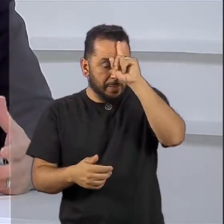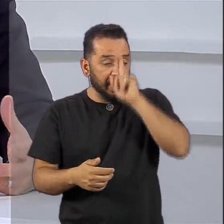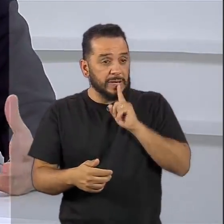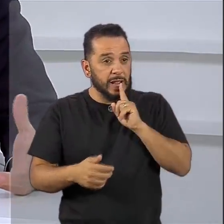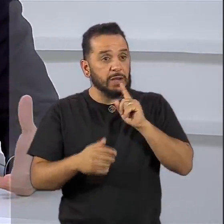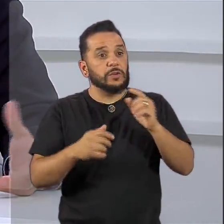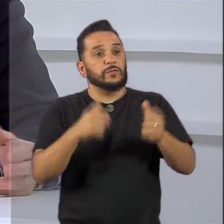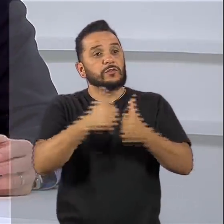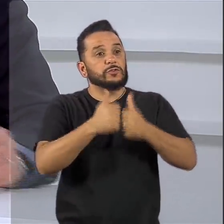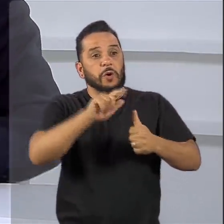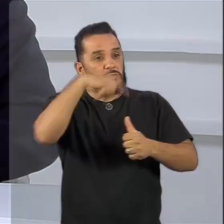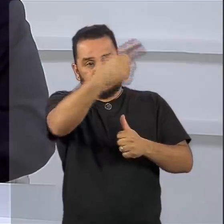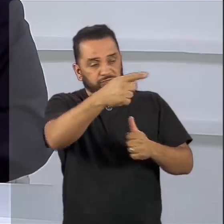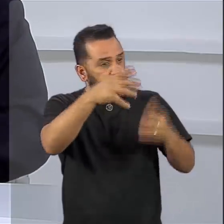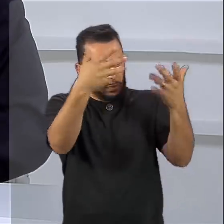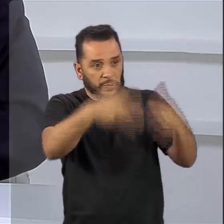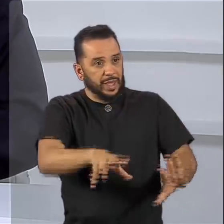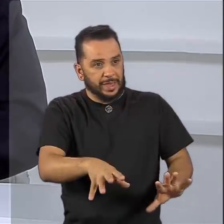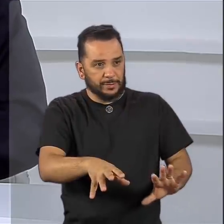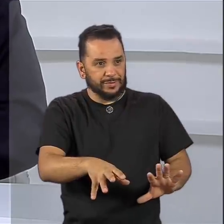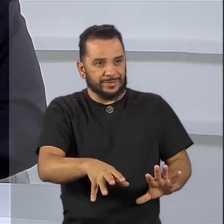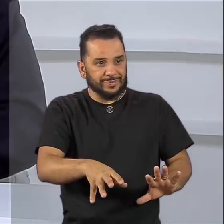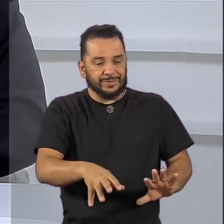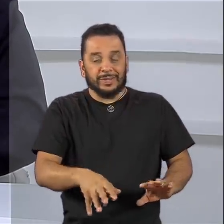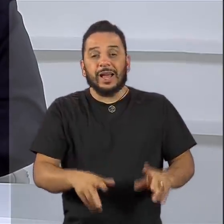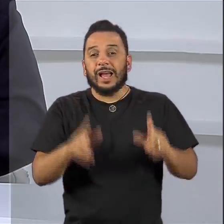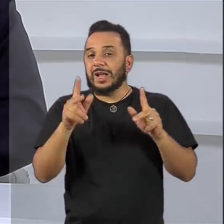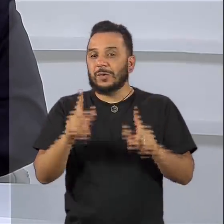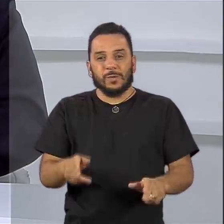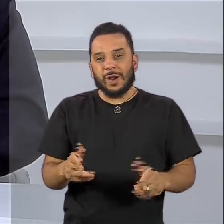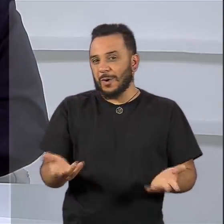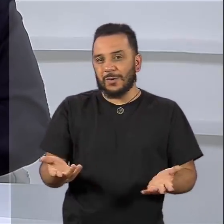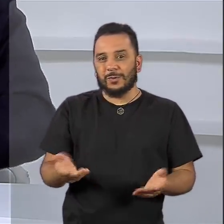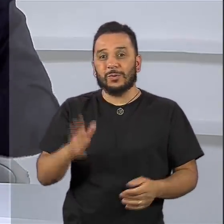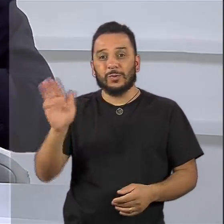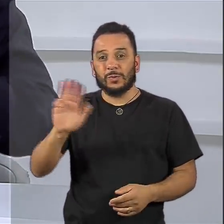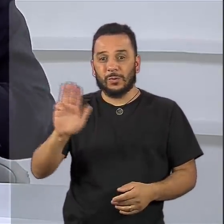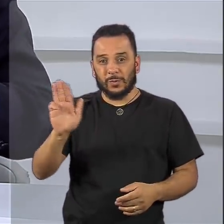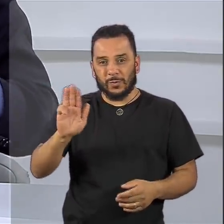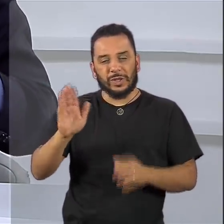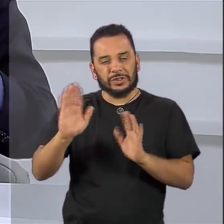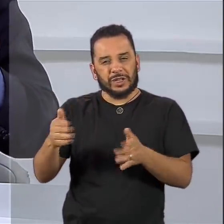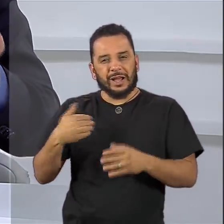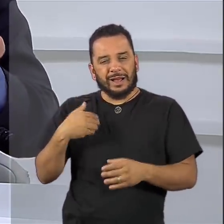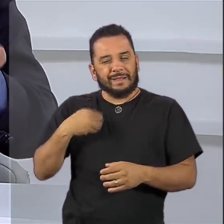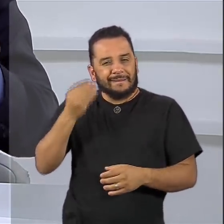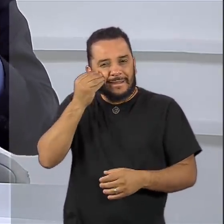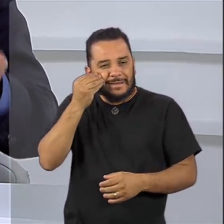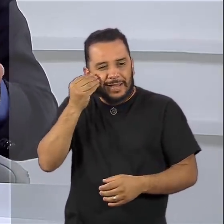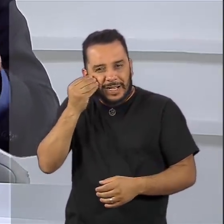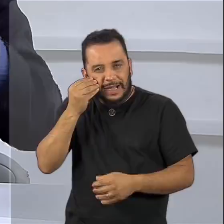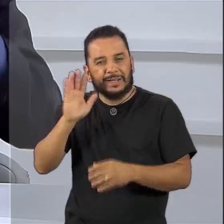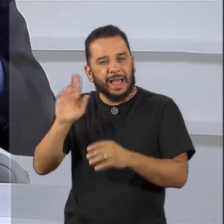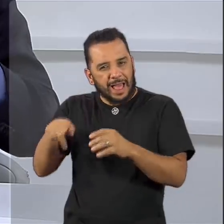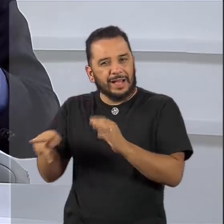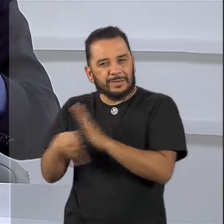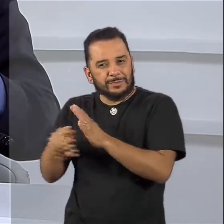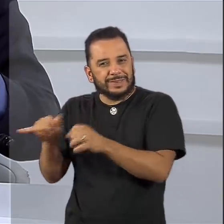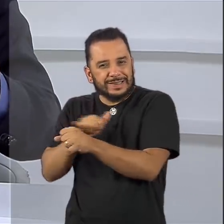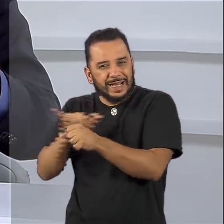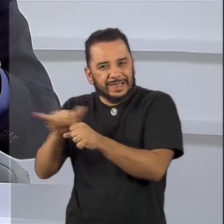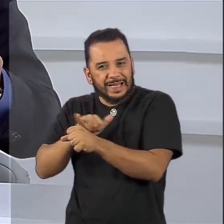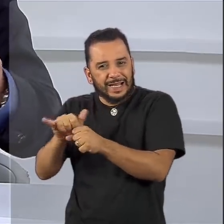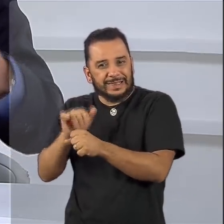de limite, né? Me parece que é isso que o PT está fazendo agora. Não sei se o Lula está trabalhando só em proveito próprio. Eu imagino que isso seja uma estratégia